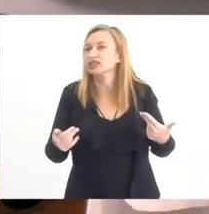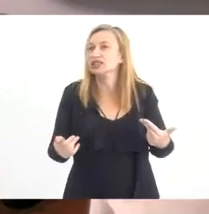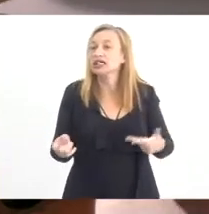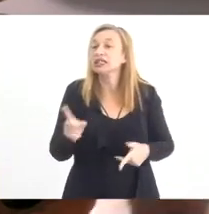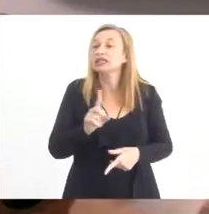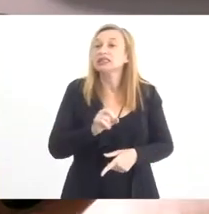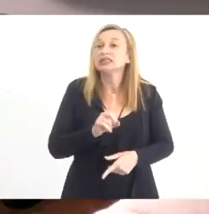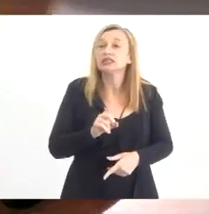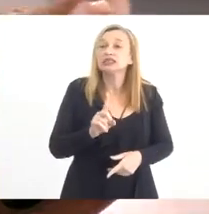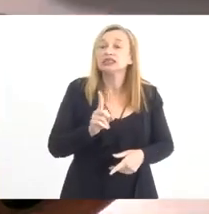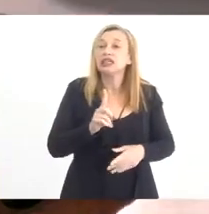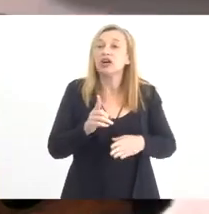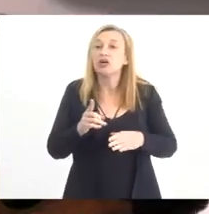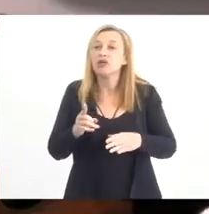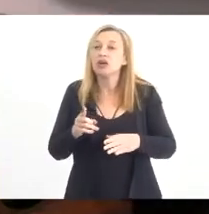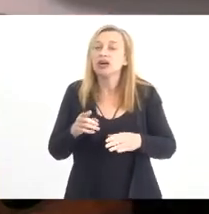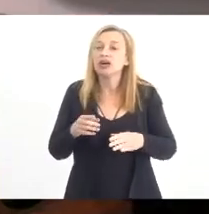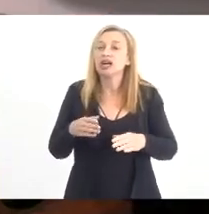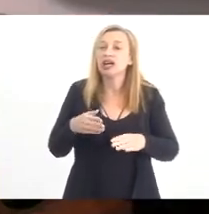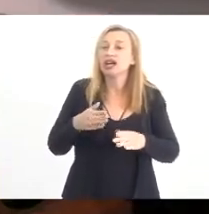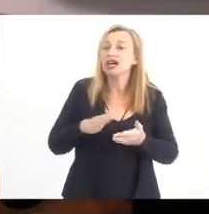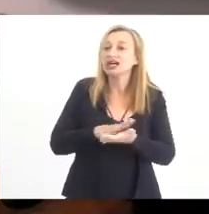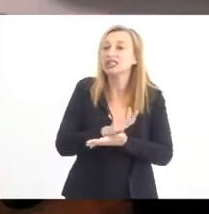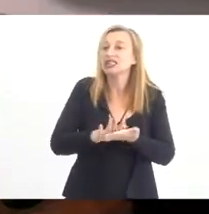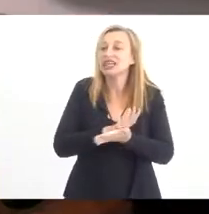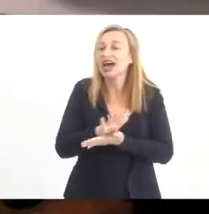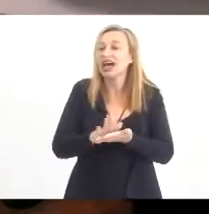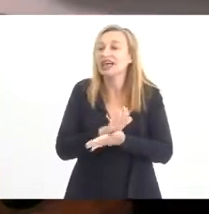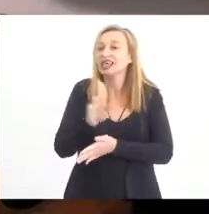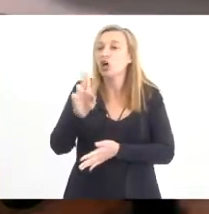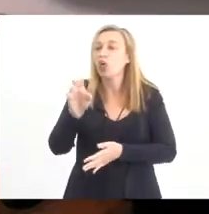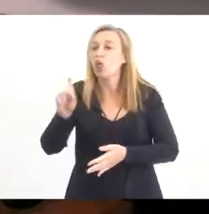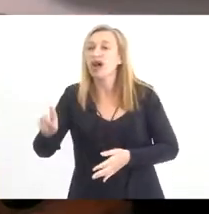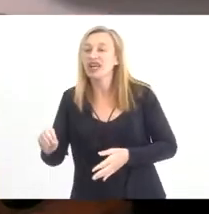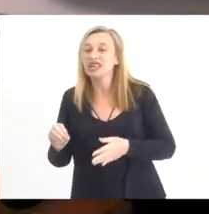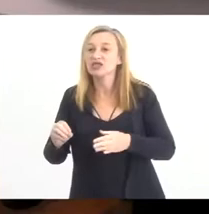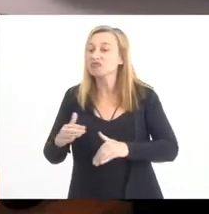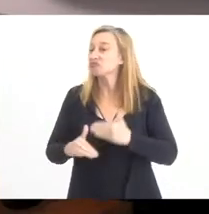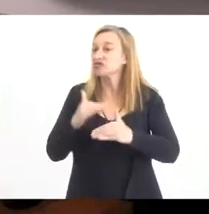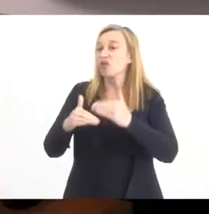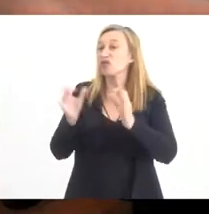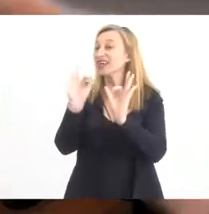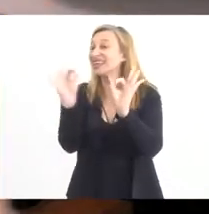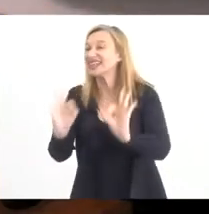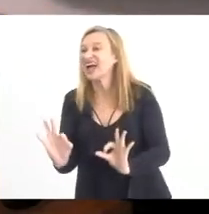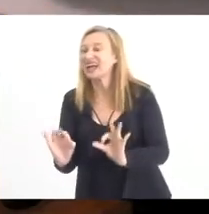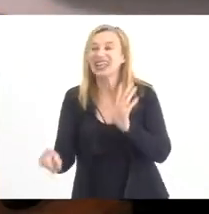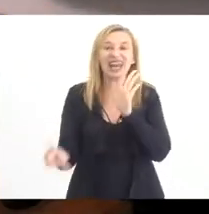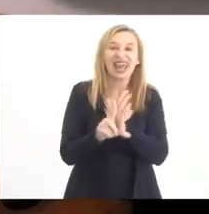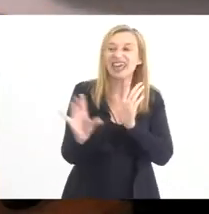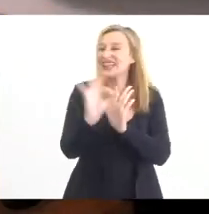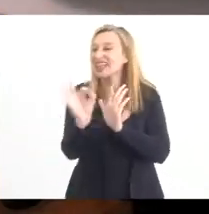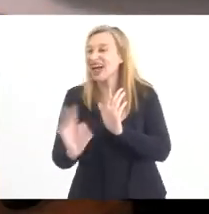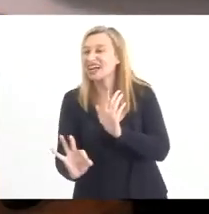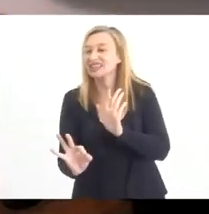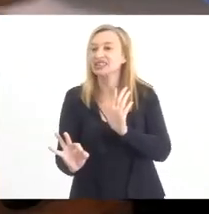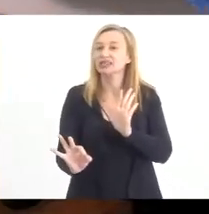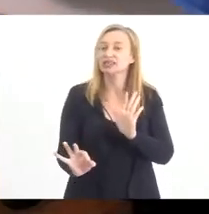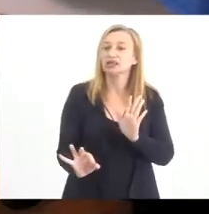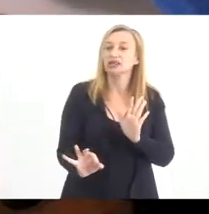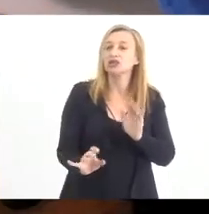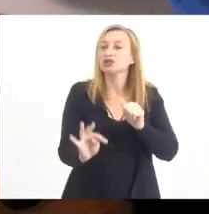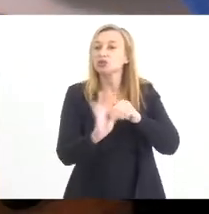Não se anda com nada da UESO, não progride nada, não avança com lei